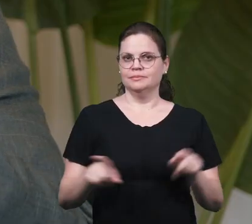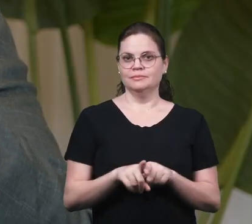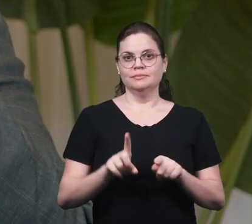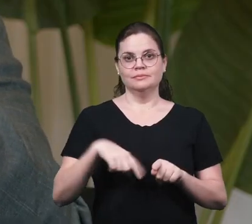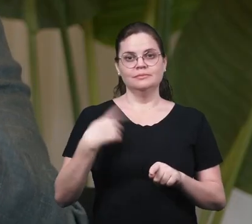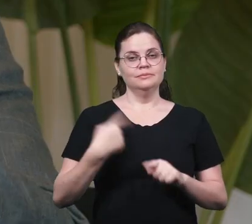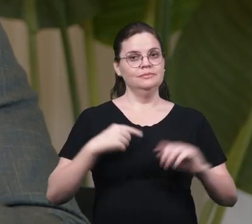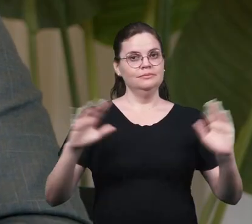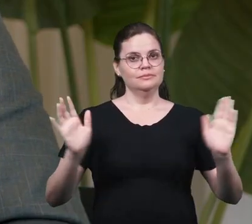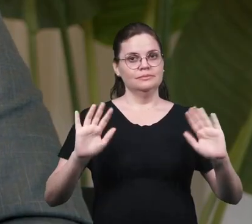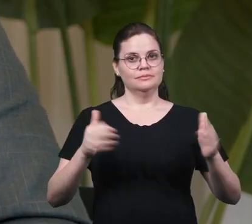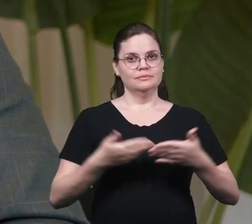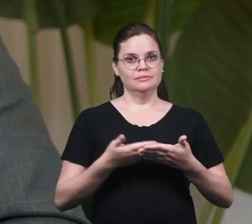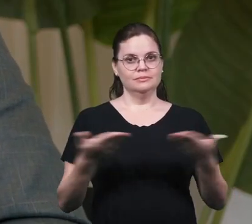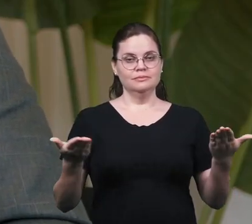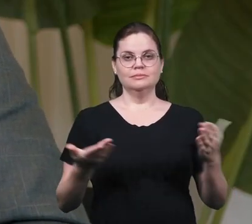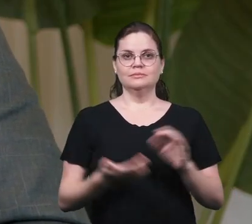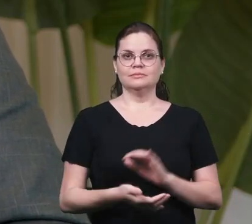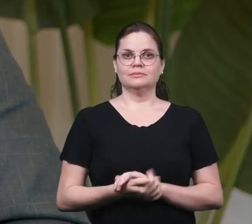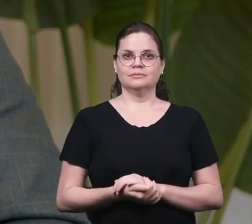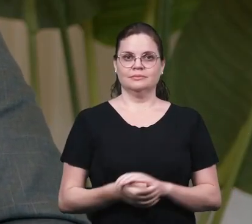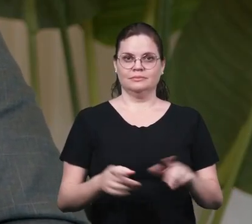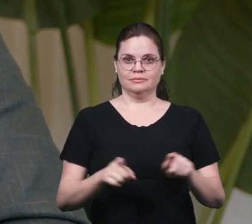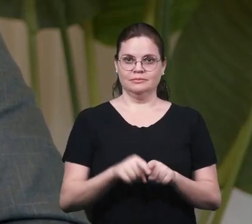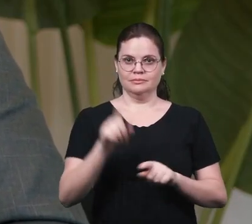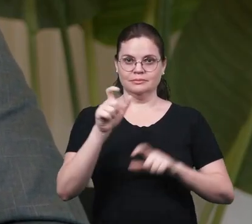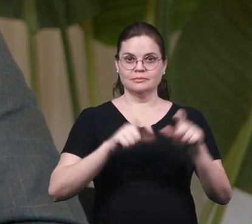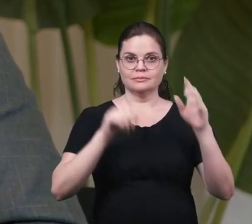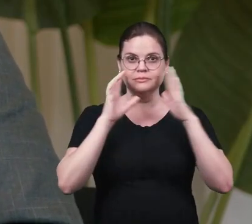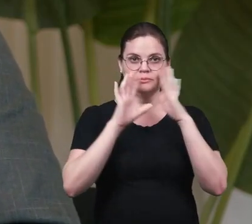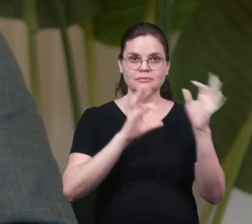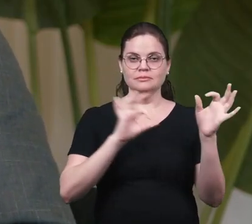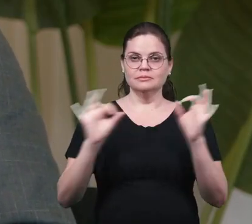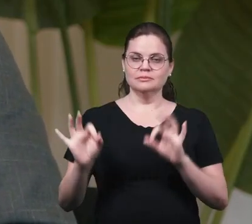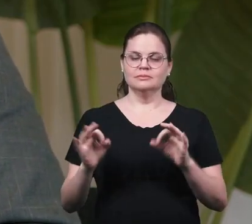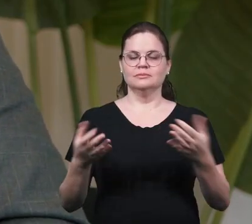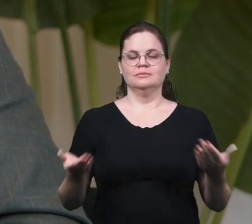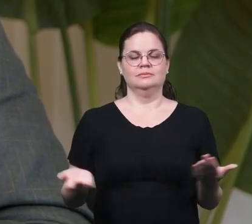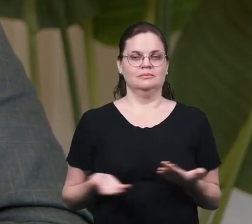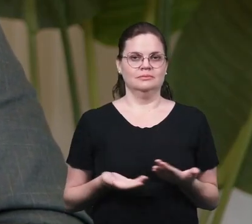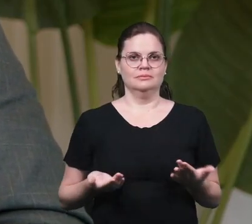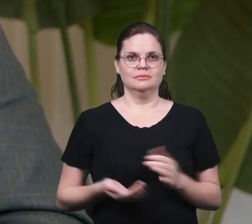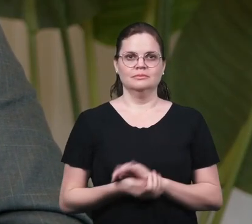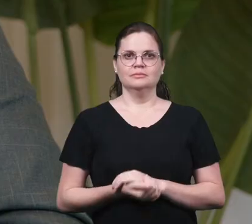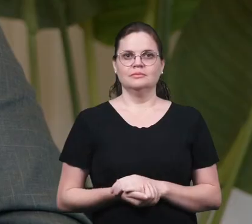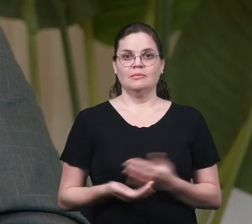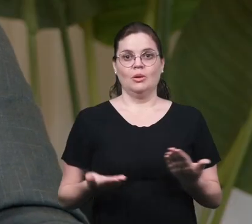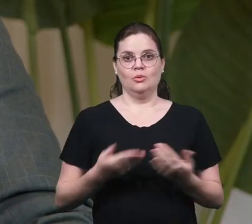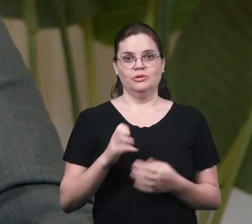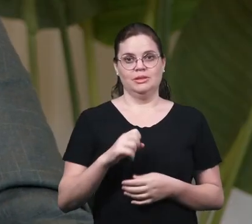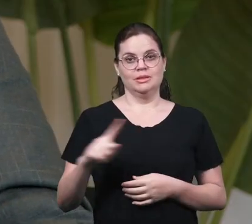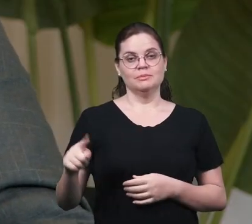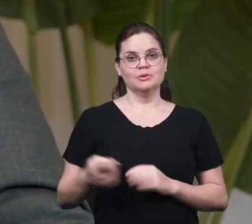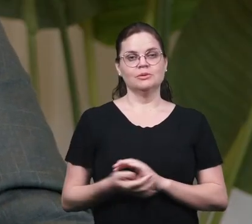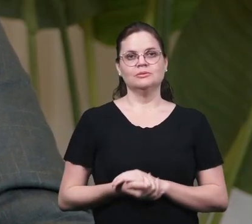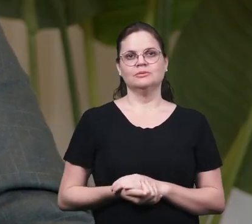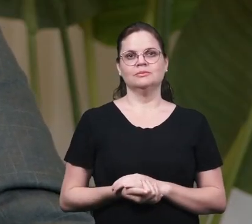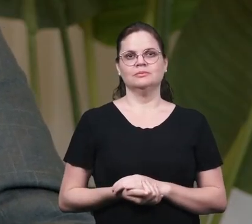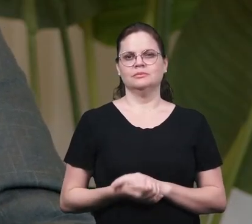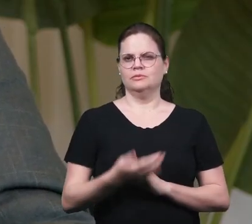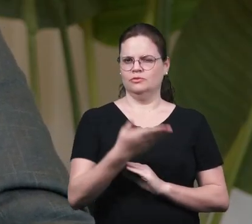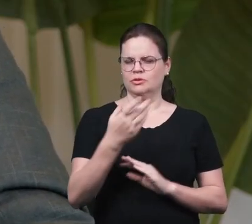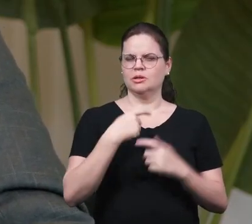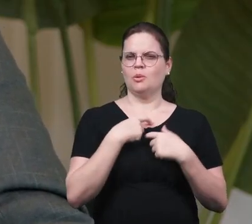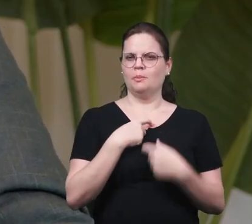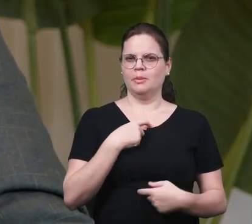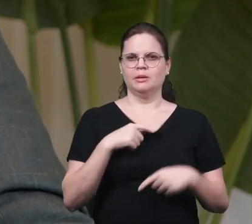nos despedimos de você, querido irmão, querido amigo, que nos acompanhou nesse episódio,